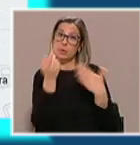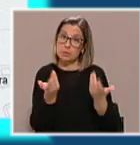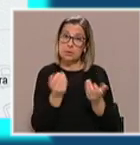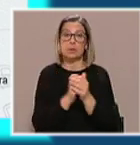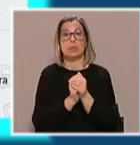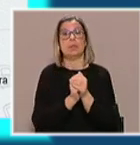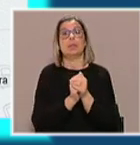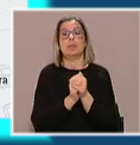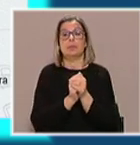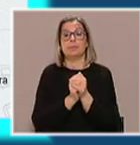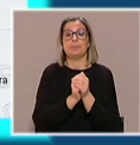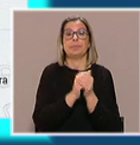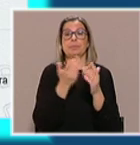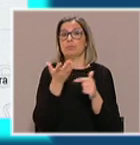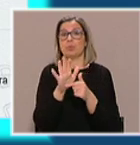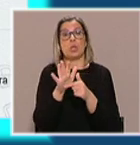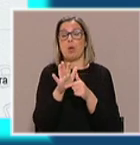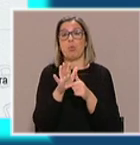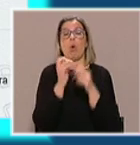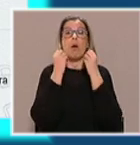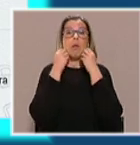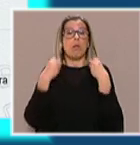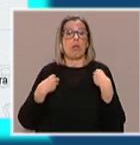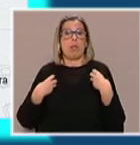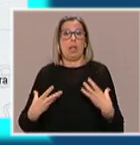muitas outras. No caso das glândulas